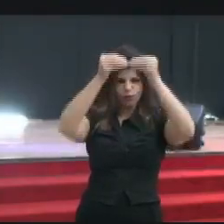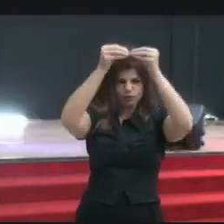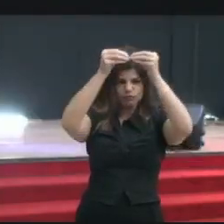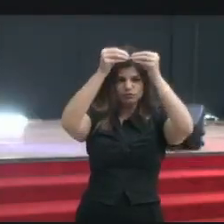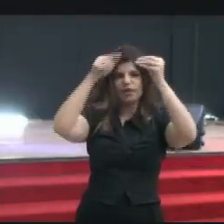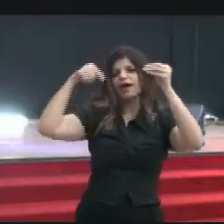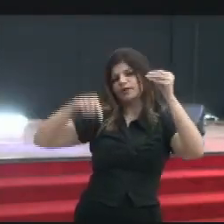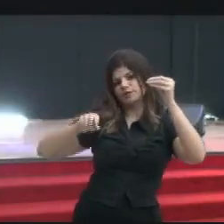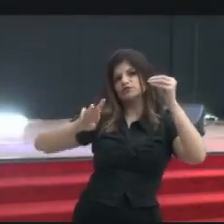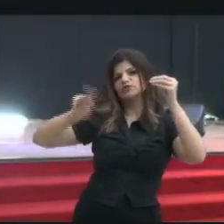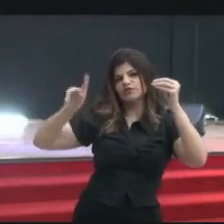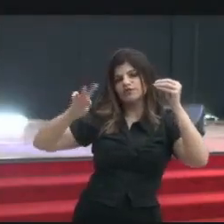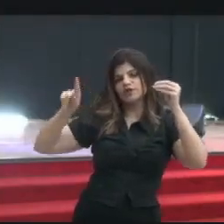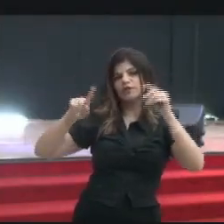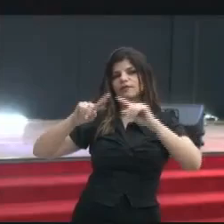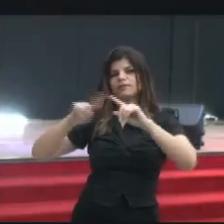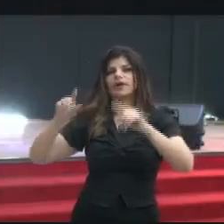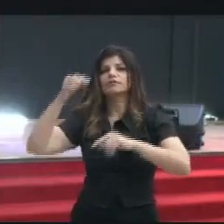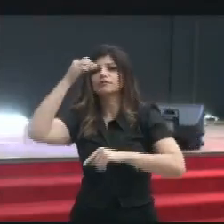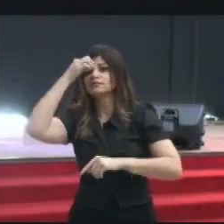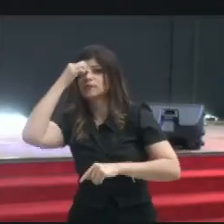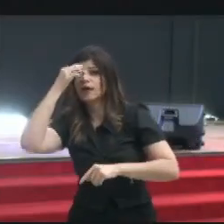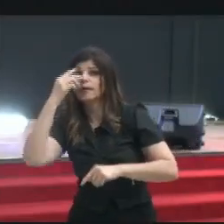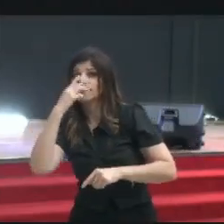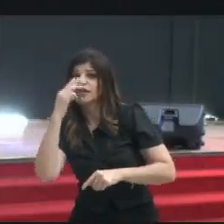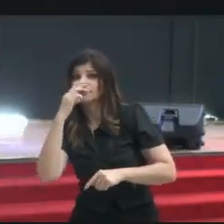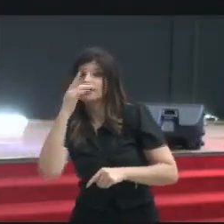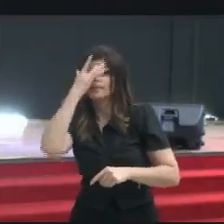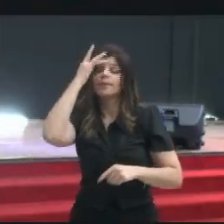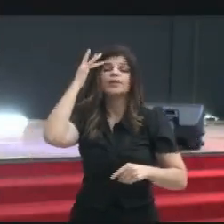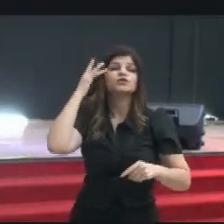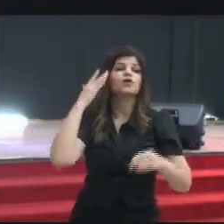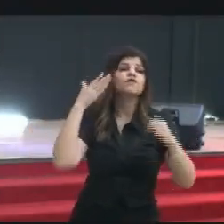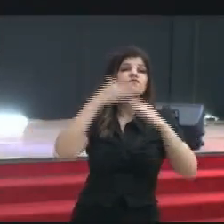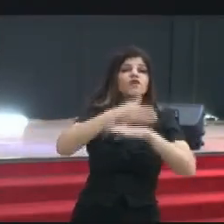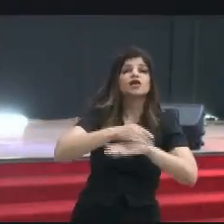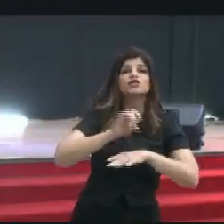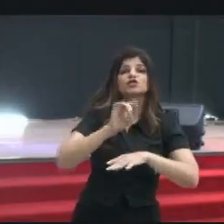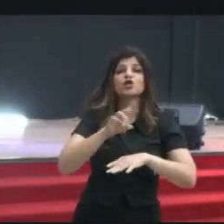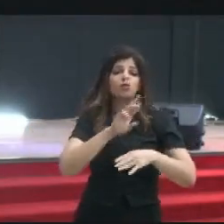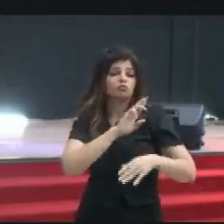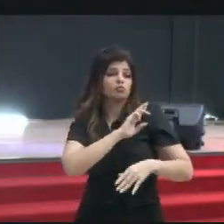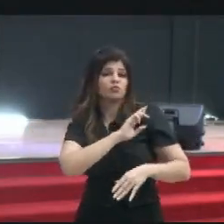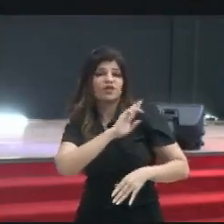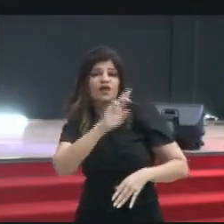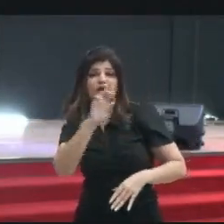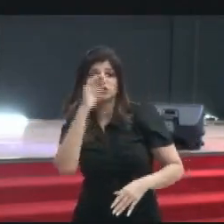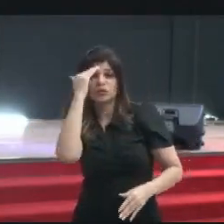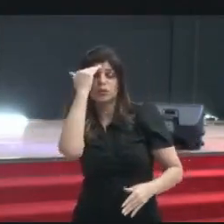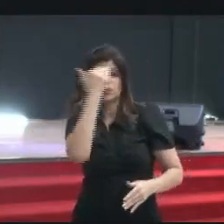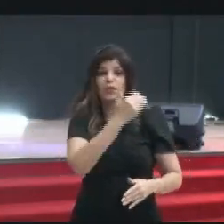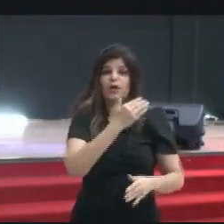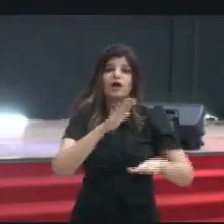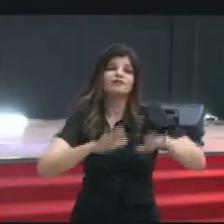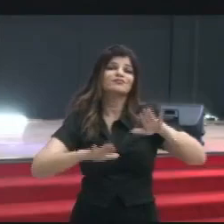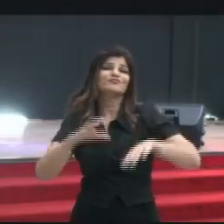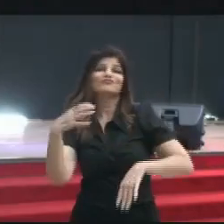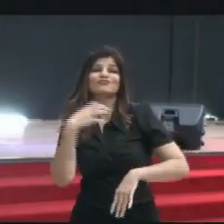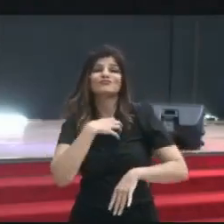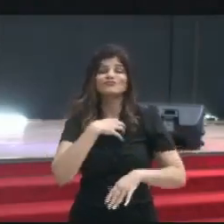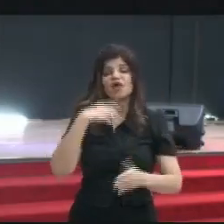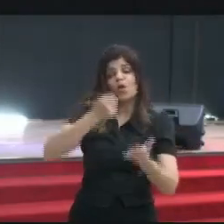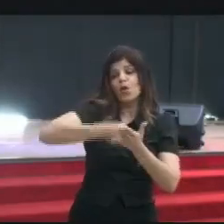tem. Mas os evangélicos estão virando assim religiosos. Não, domingo é dia de culto. Então eu tenho que ir lá,